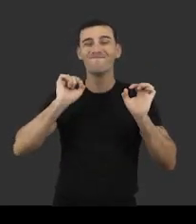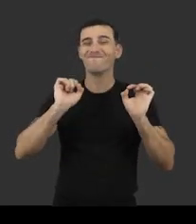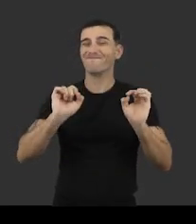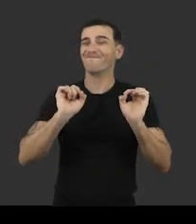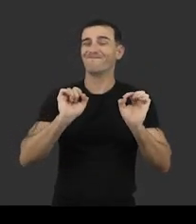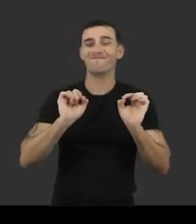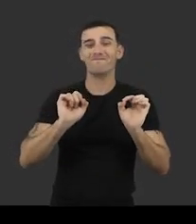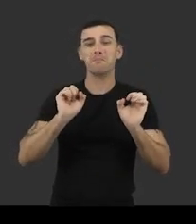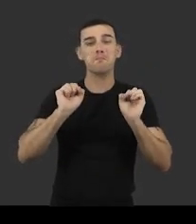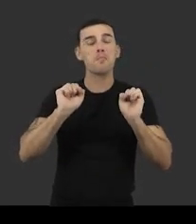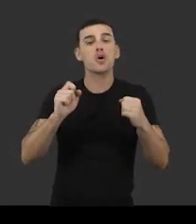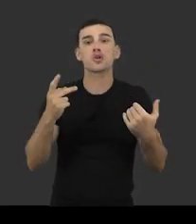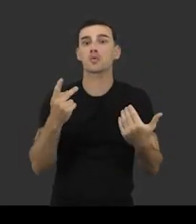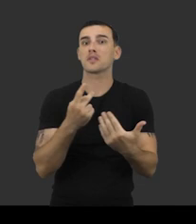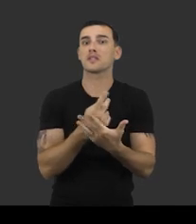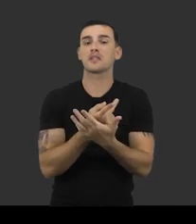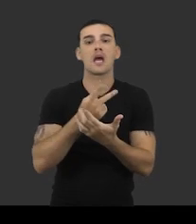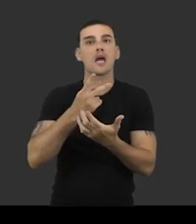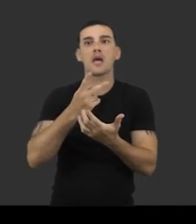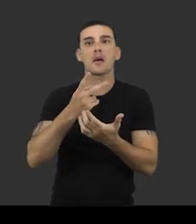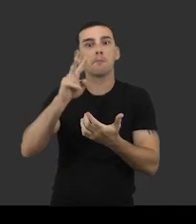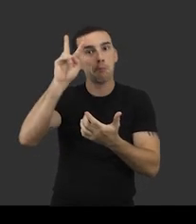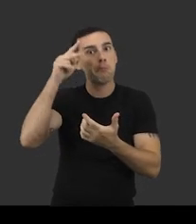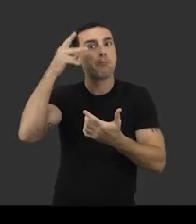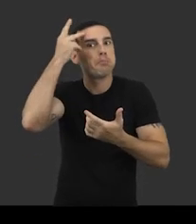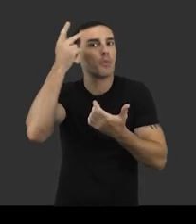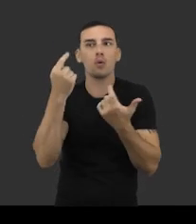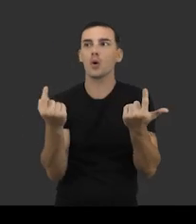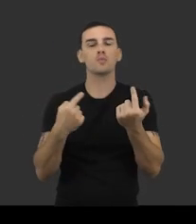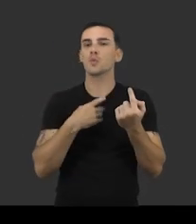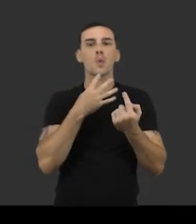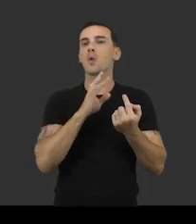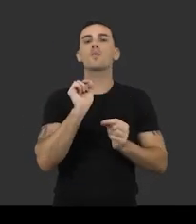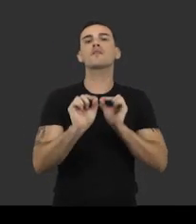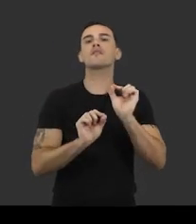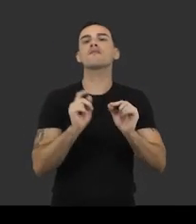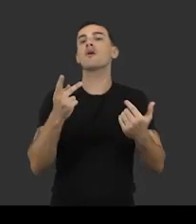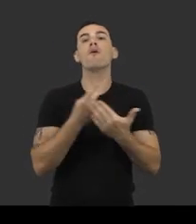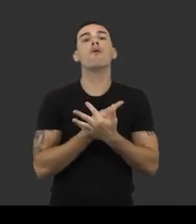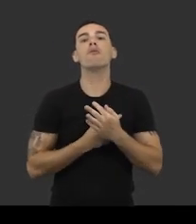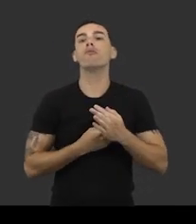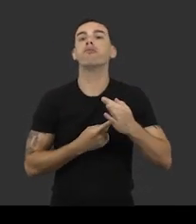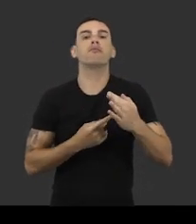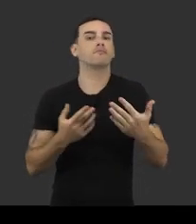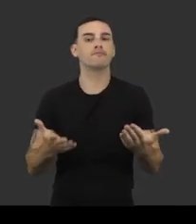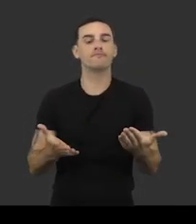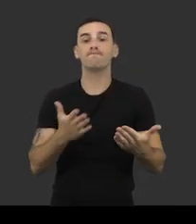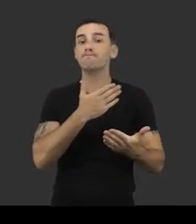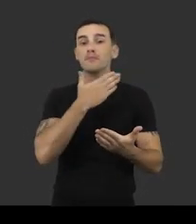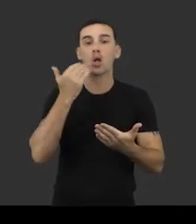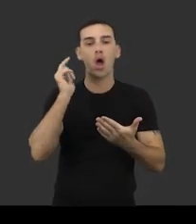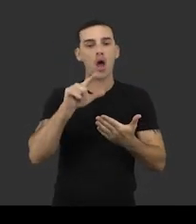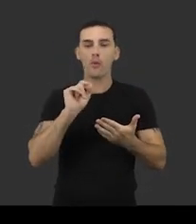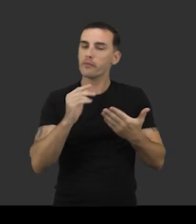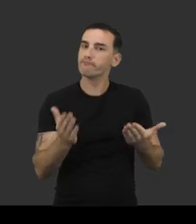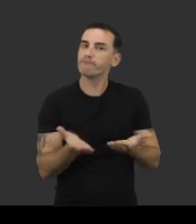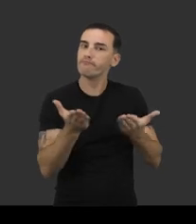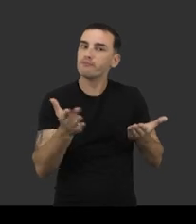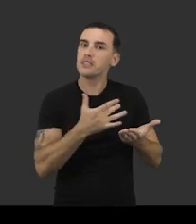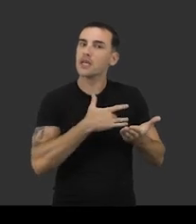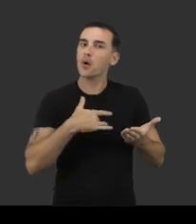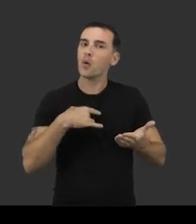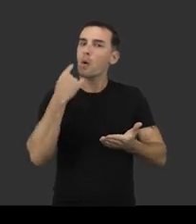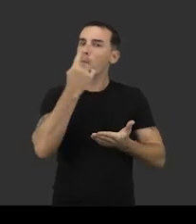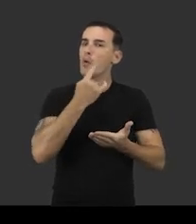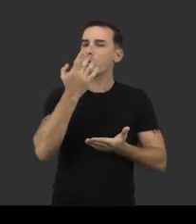delas pode ser imprevisível, né? Então, o melhor a ser feito é promover a saúde bucal dessas